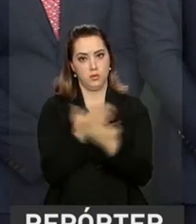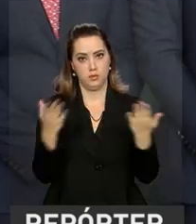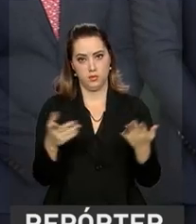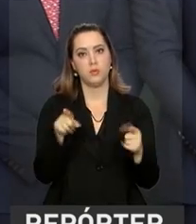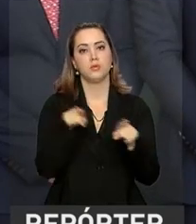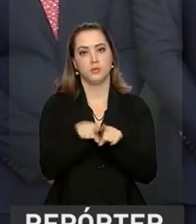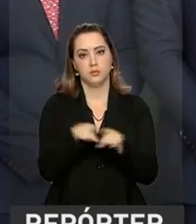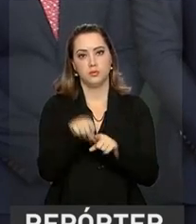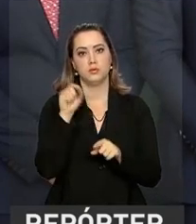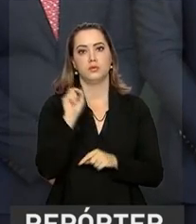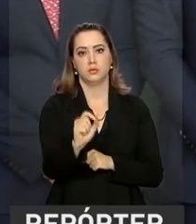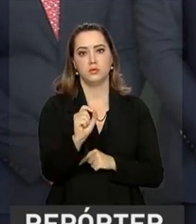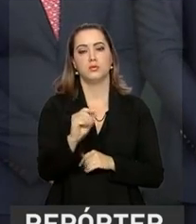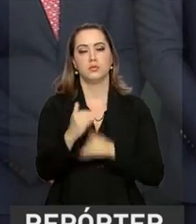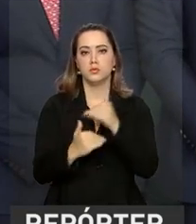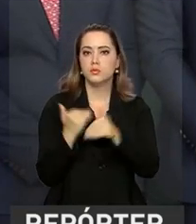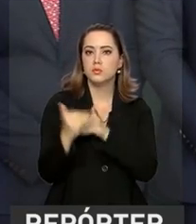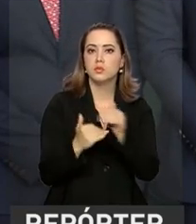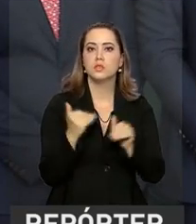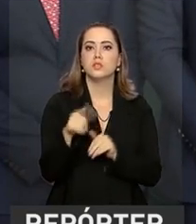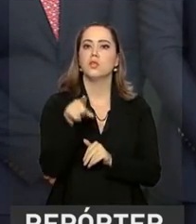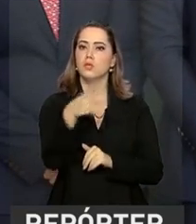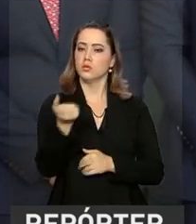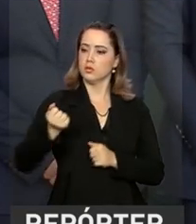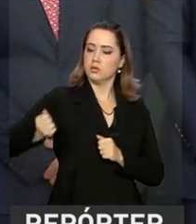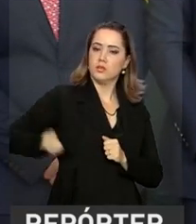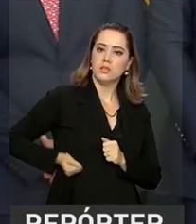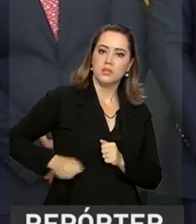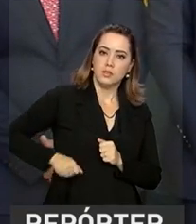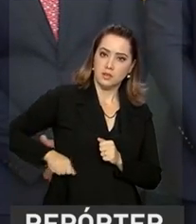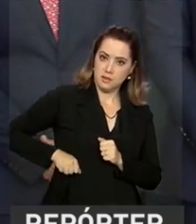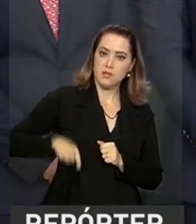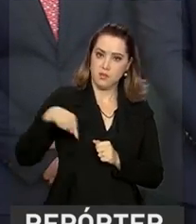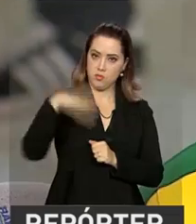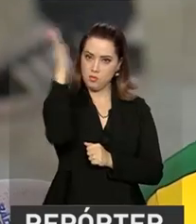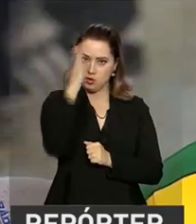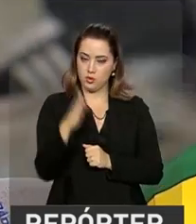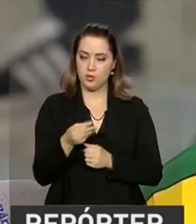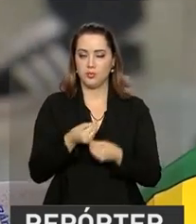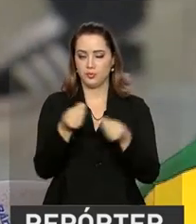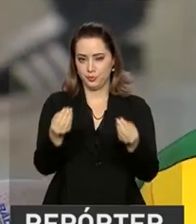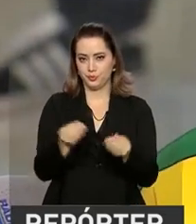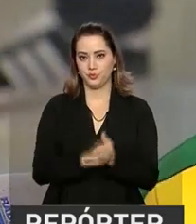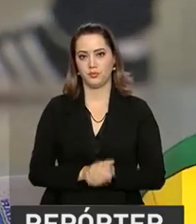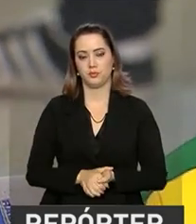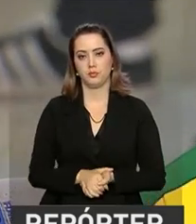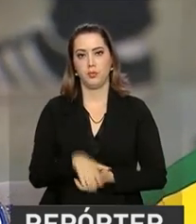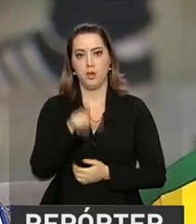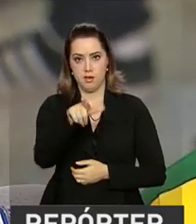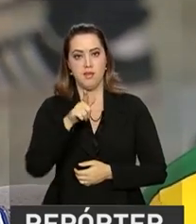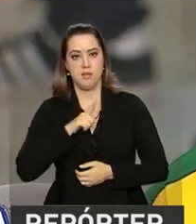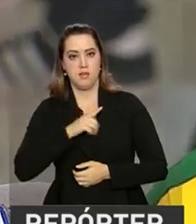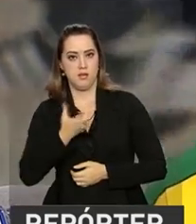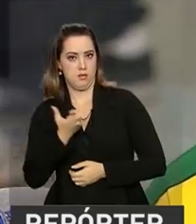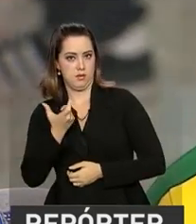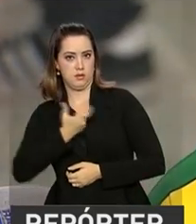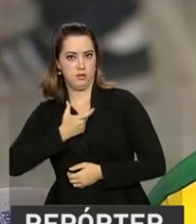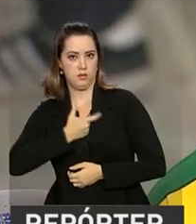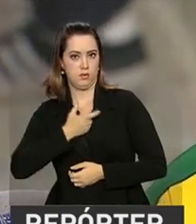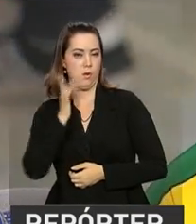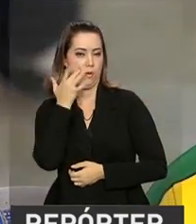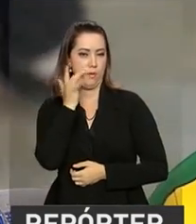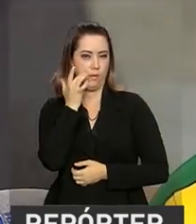dizer, durante as Olimpíadas, os embaixadores do nosso país. Medalhista de ouro nas Olimpíadas de Londres